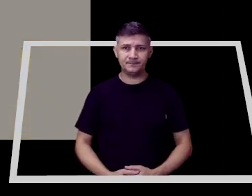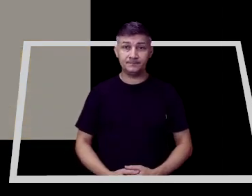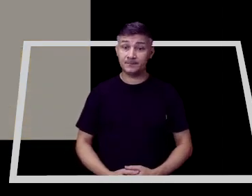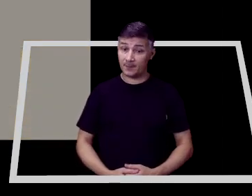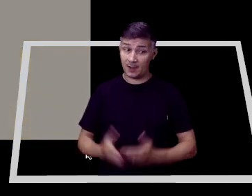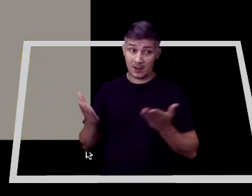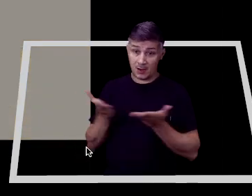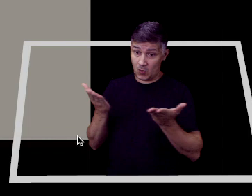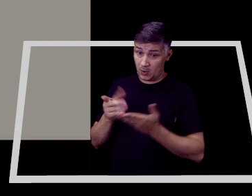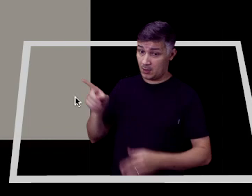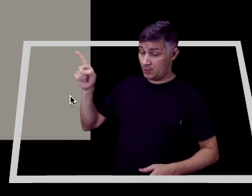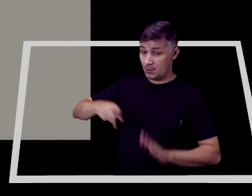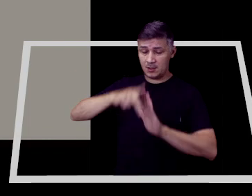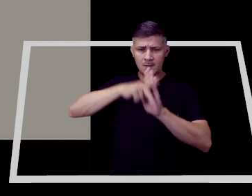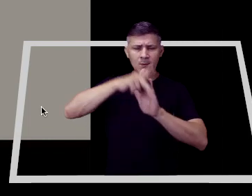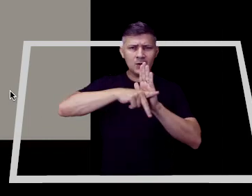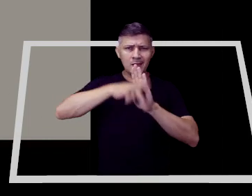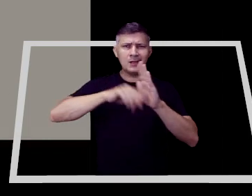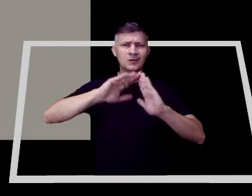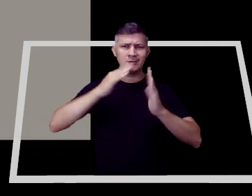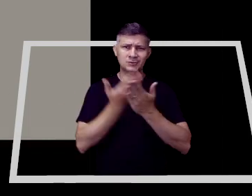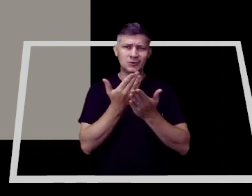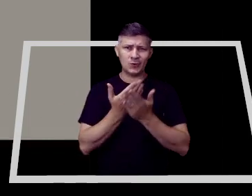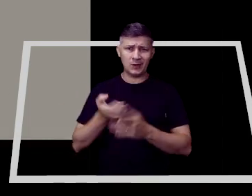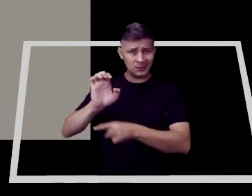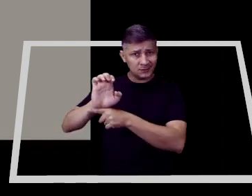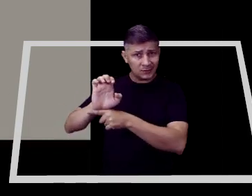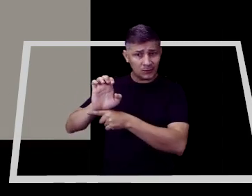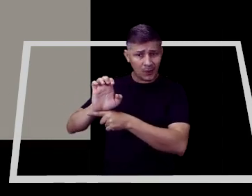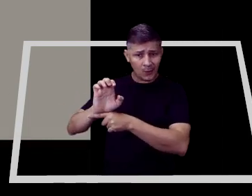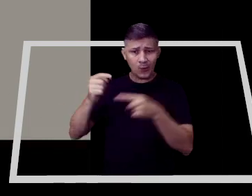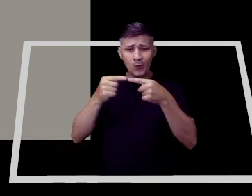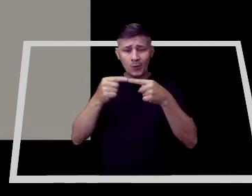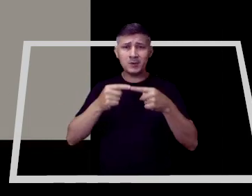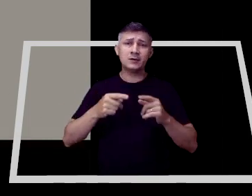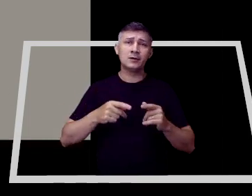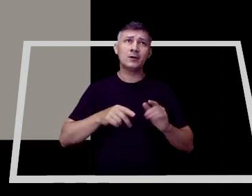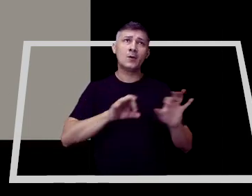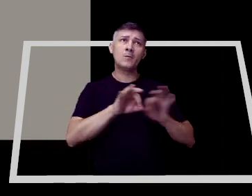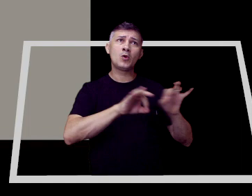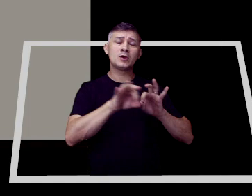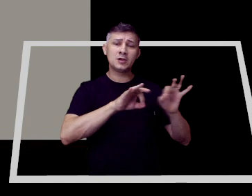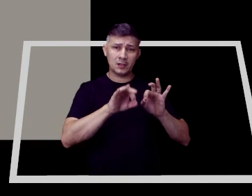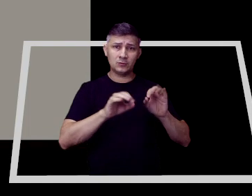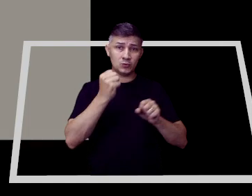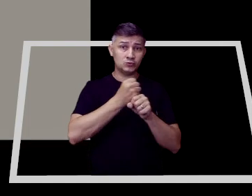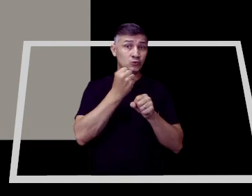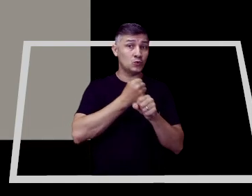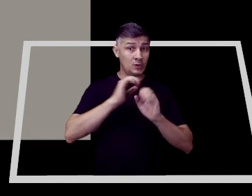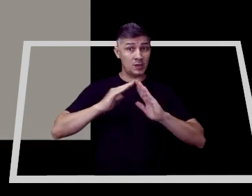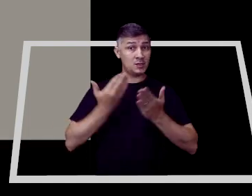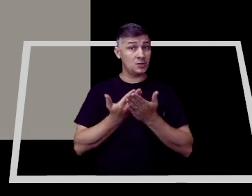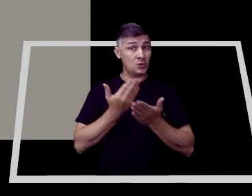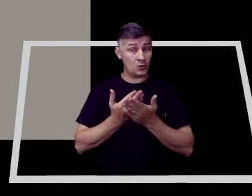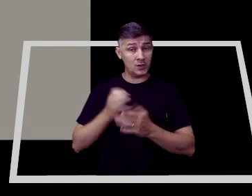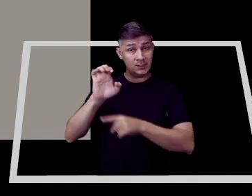E aí, esse projeto é uma escola estadual, faz parte de um programa de